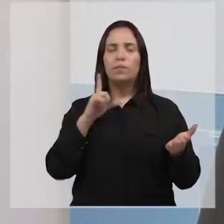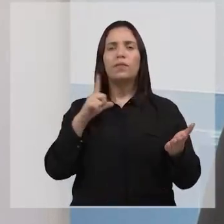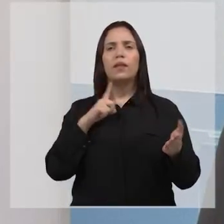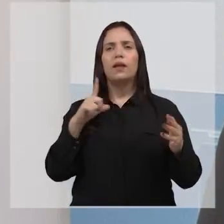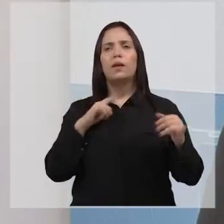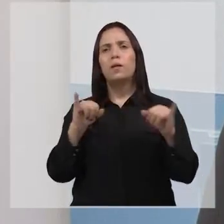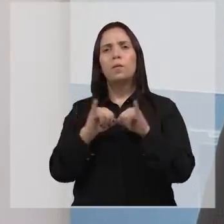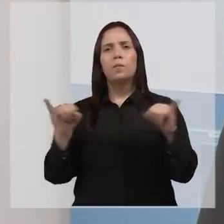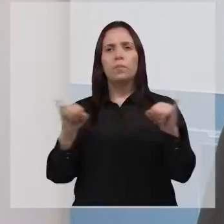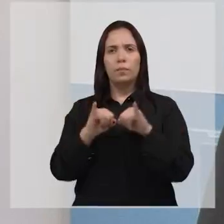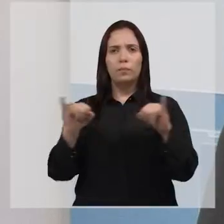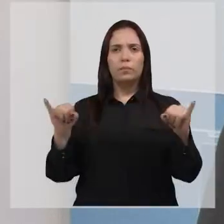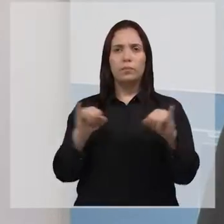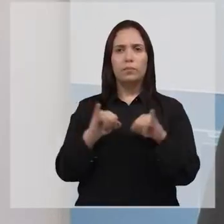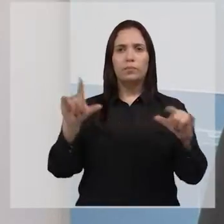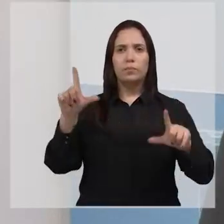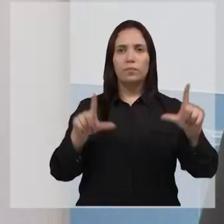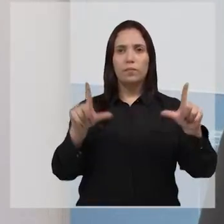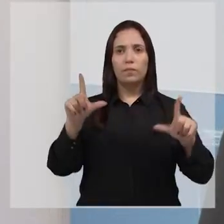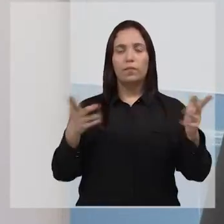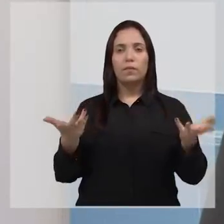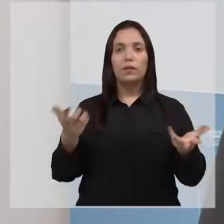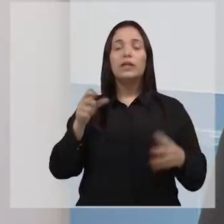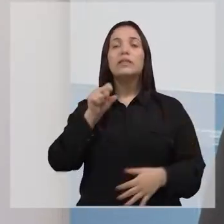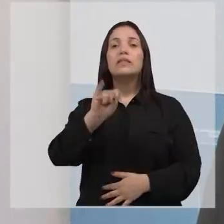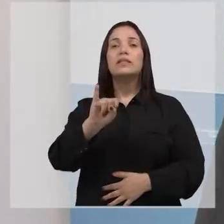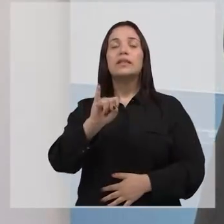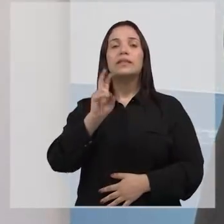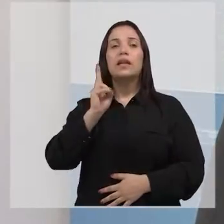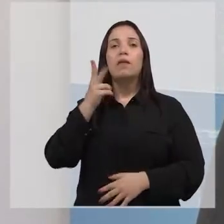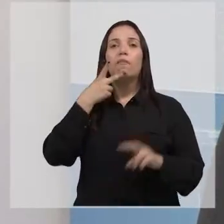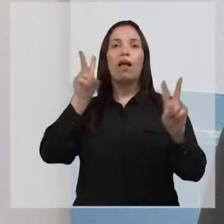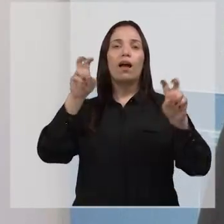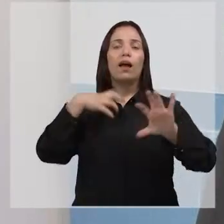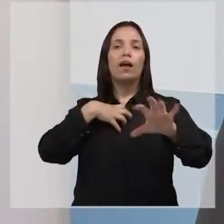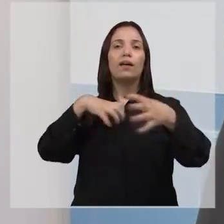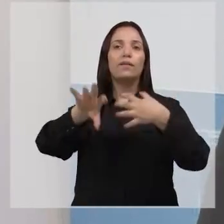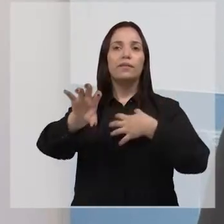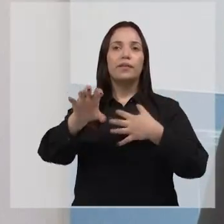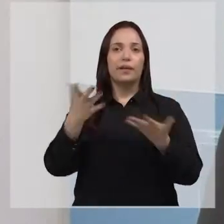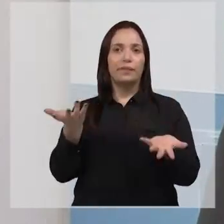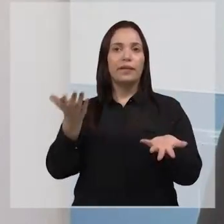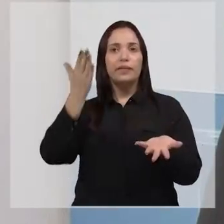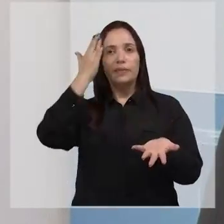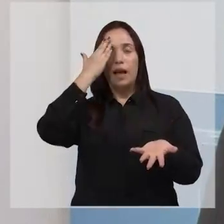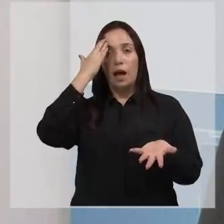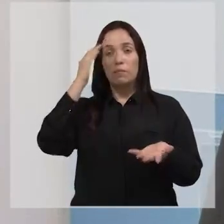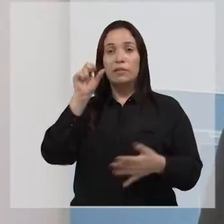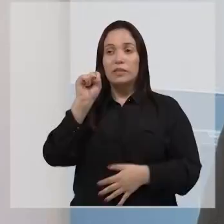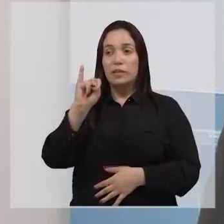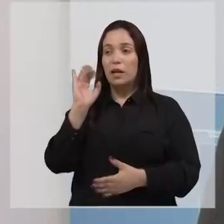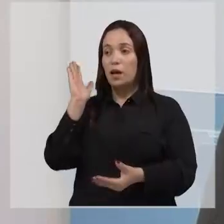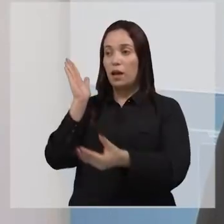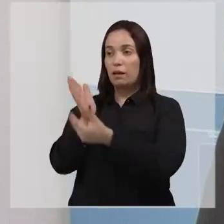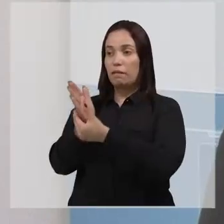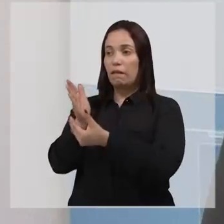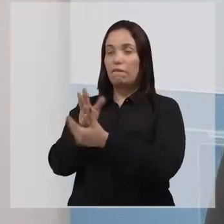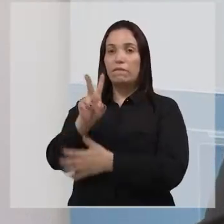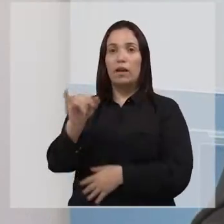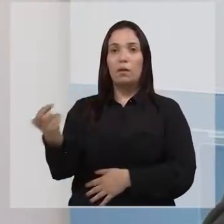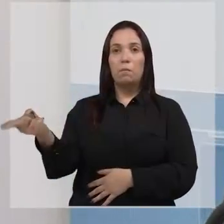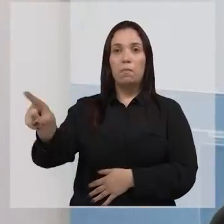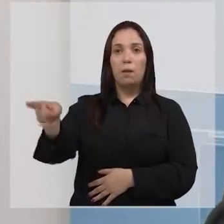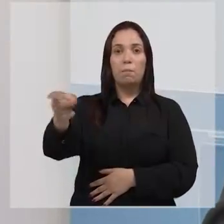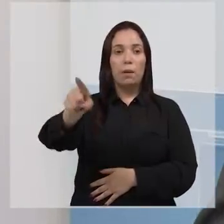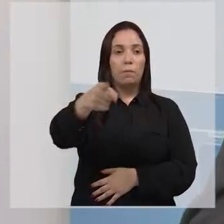propaganda aí. Eu sou você amanhã, né? Então, eles sabiam que o processo ia chegar neles e não